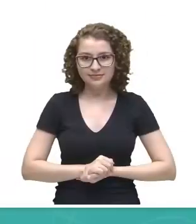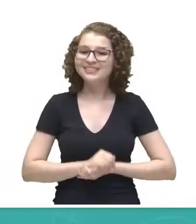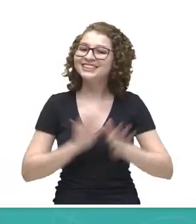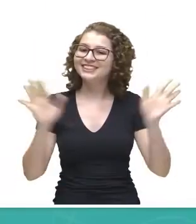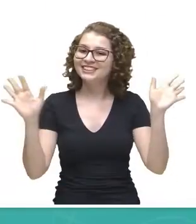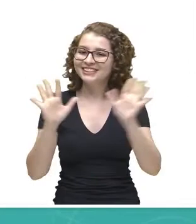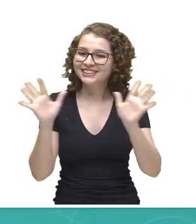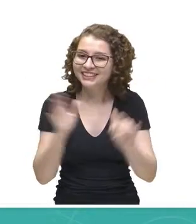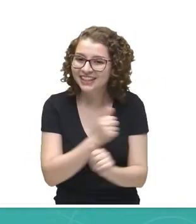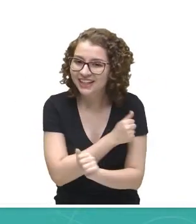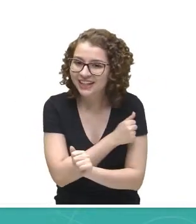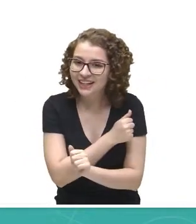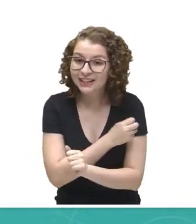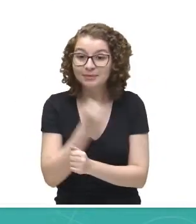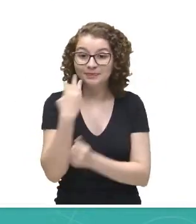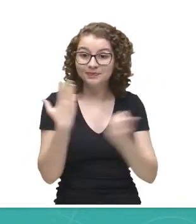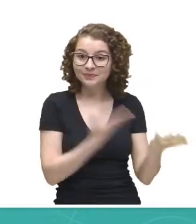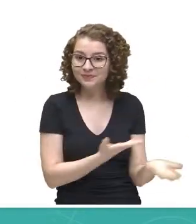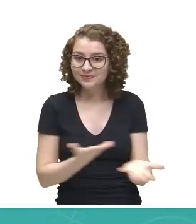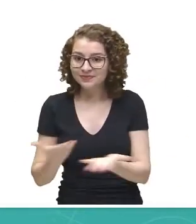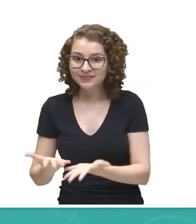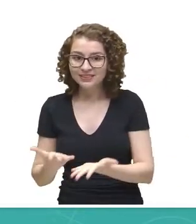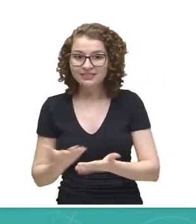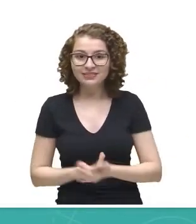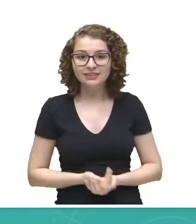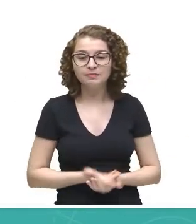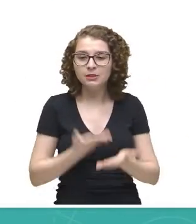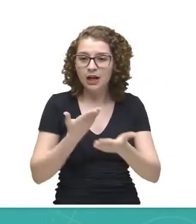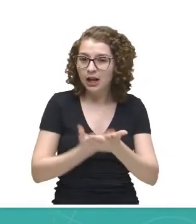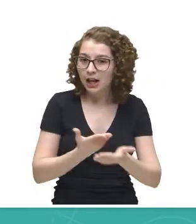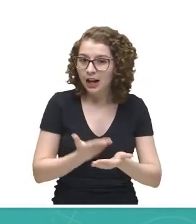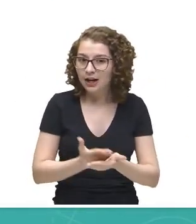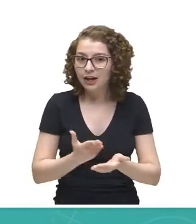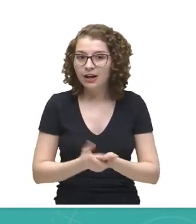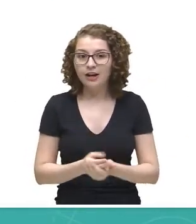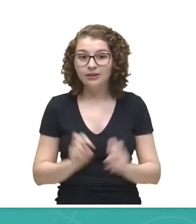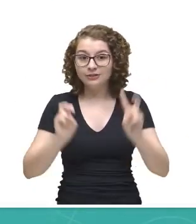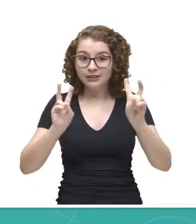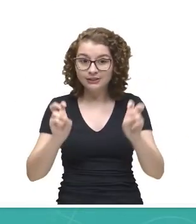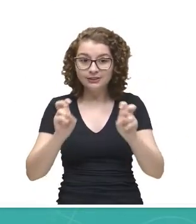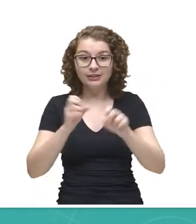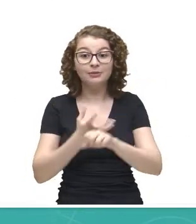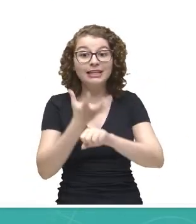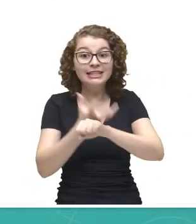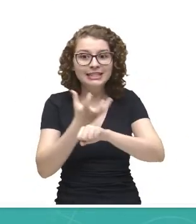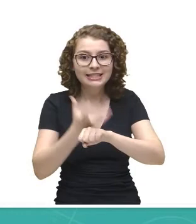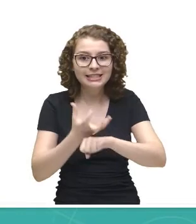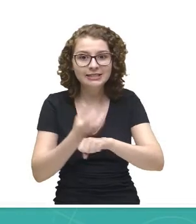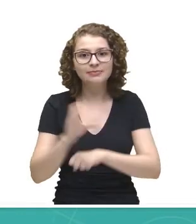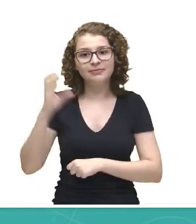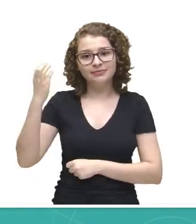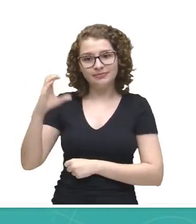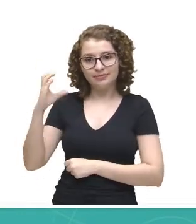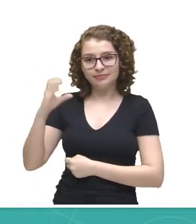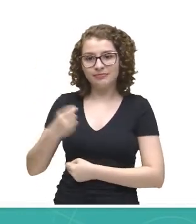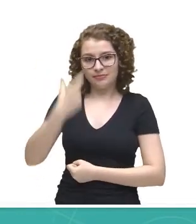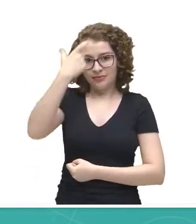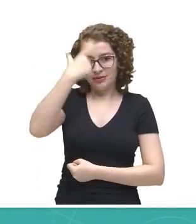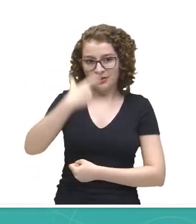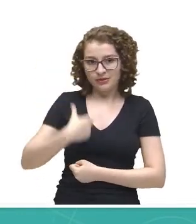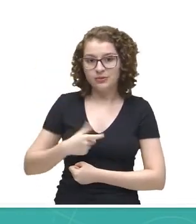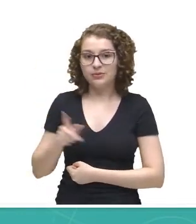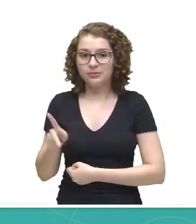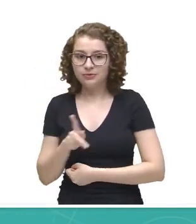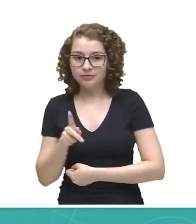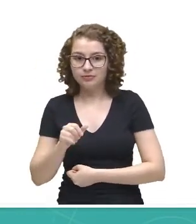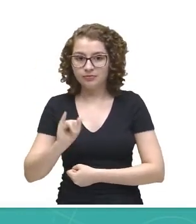Olá, alunos! Sejam bem-vindos a mais uma aula do nosso componente de ciências. Então, eu sou a professora Gisele, vou estar